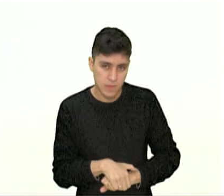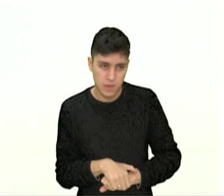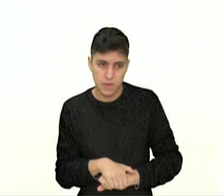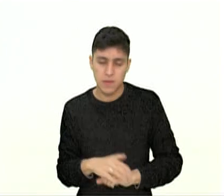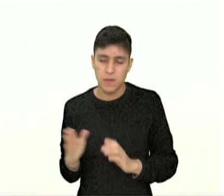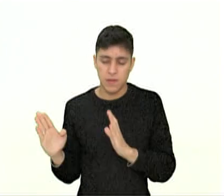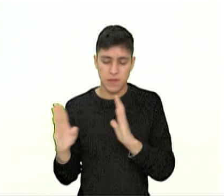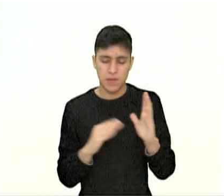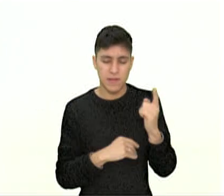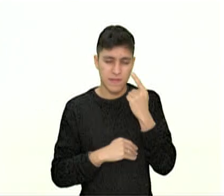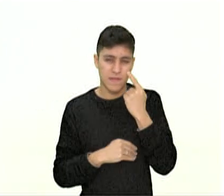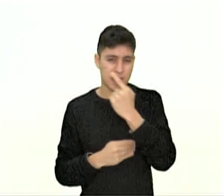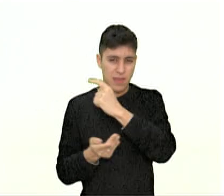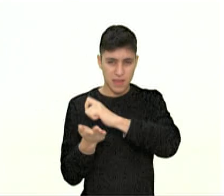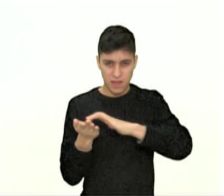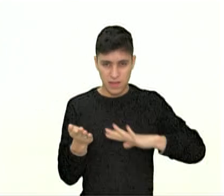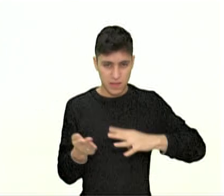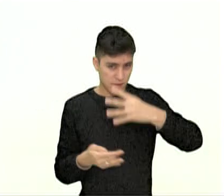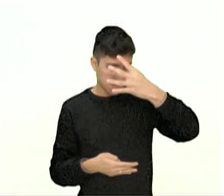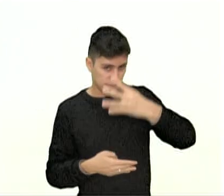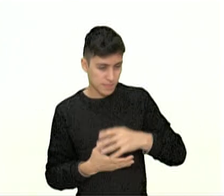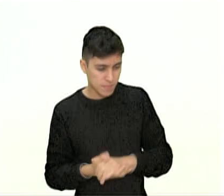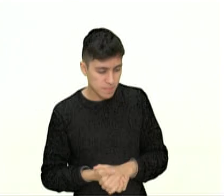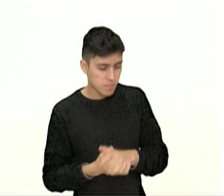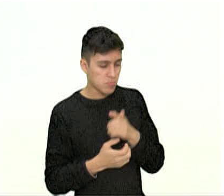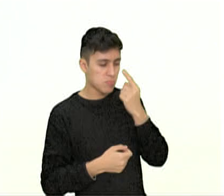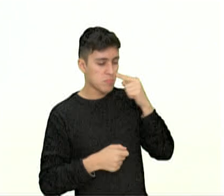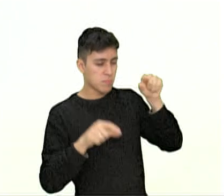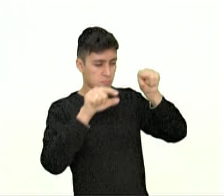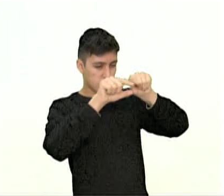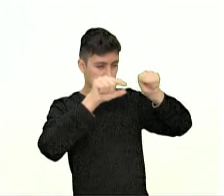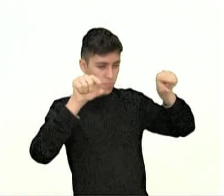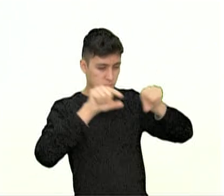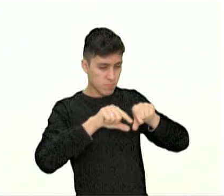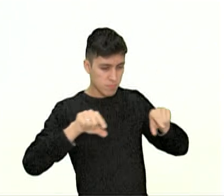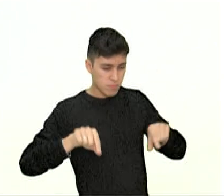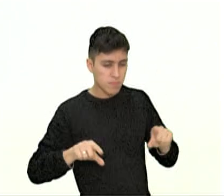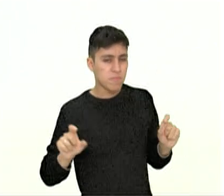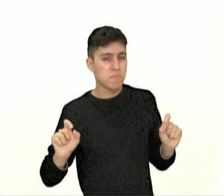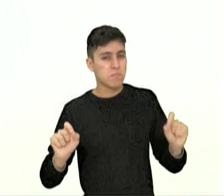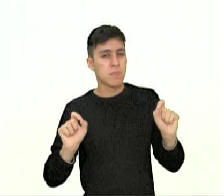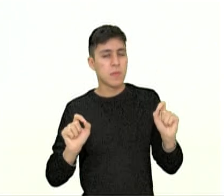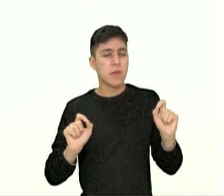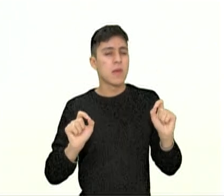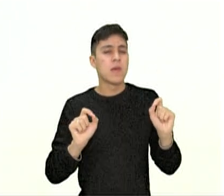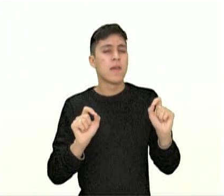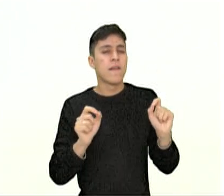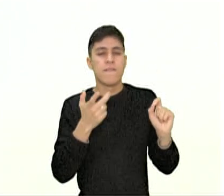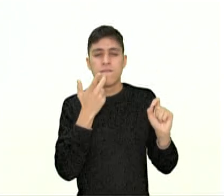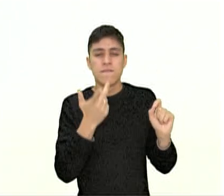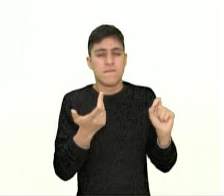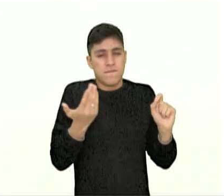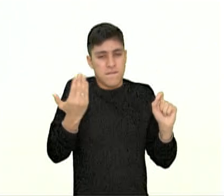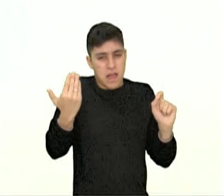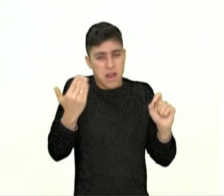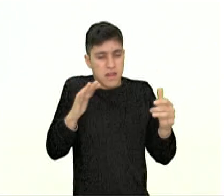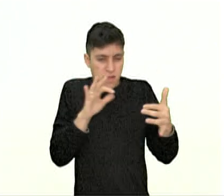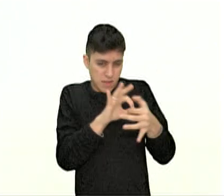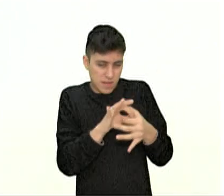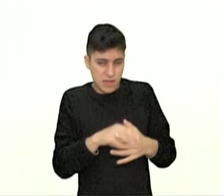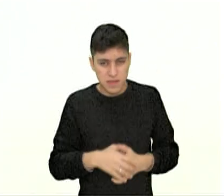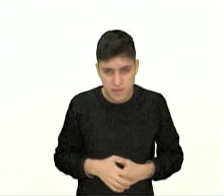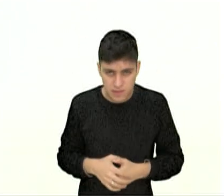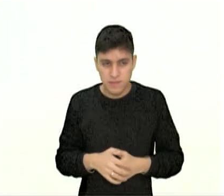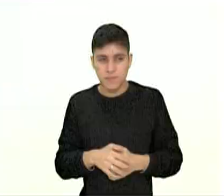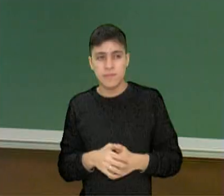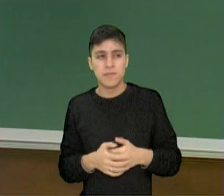Atividade 4. Identifica en las frases abajo acciones en el pretérito, ou seja, en el passado. Então,